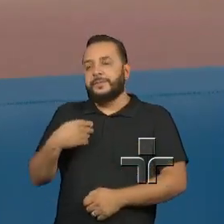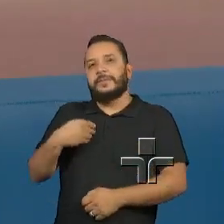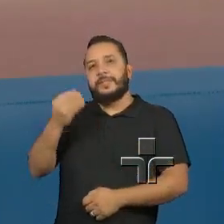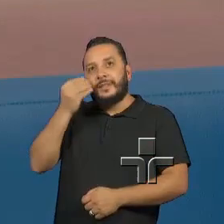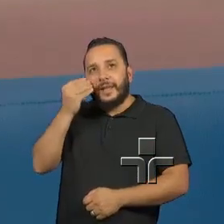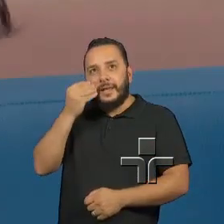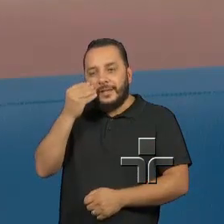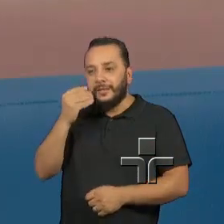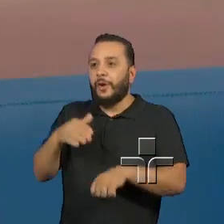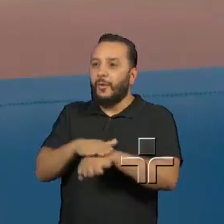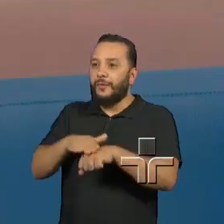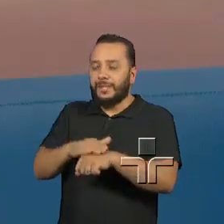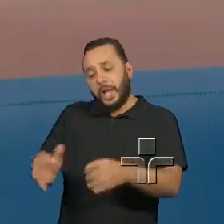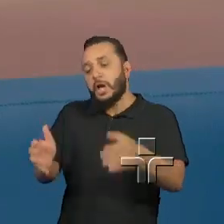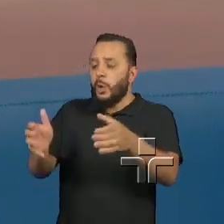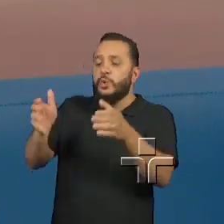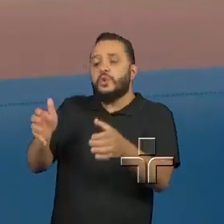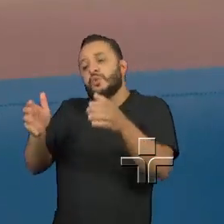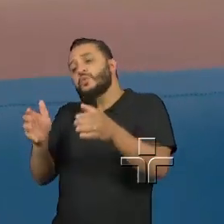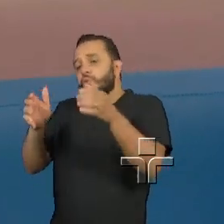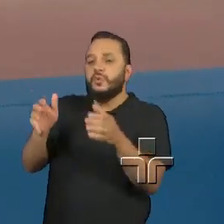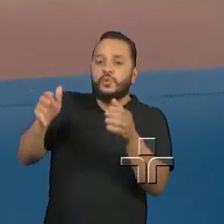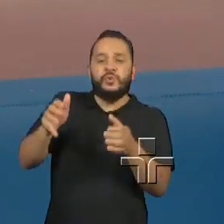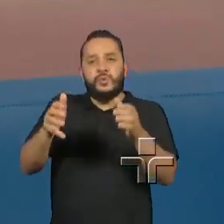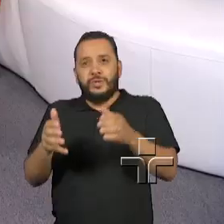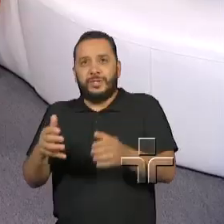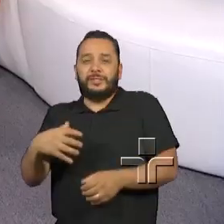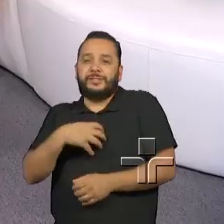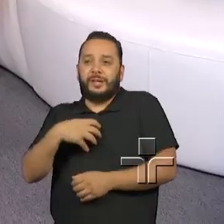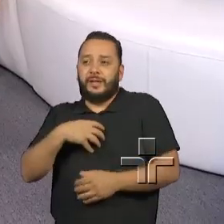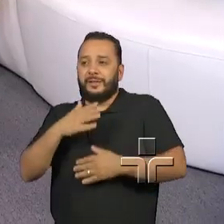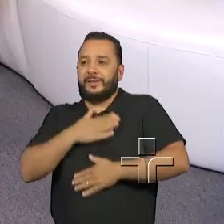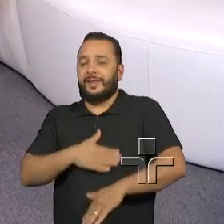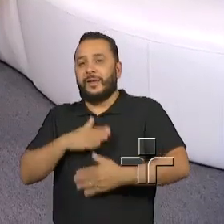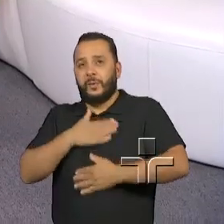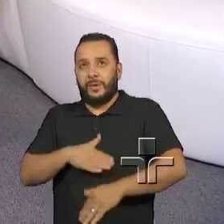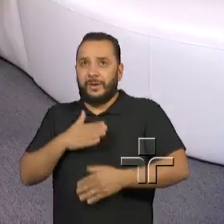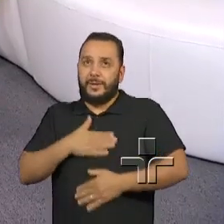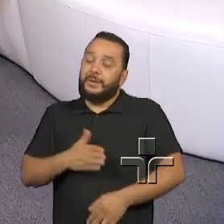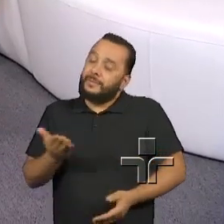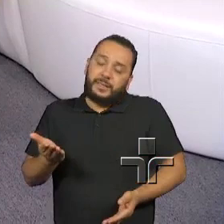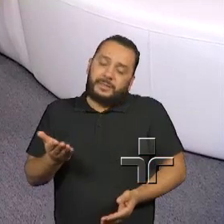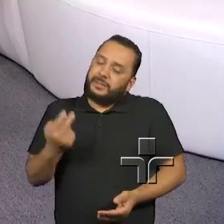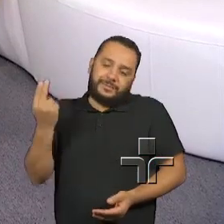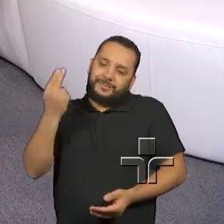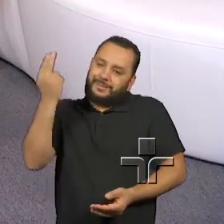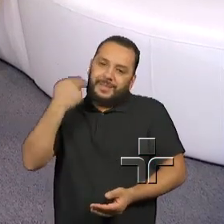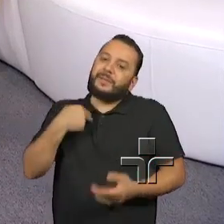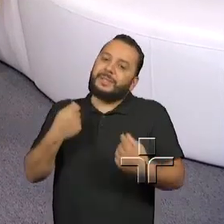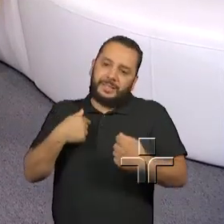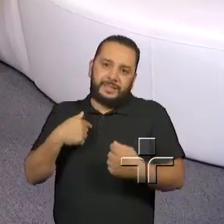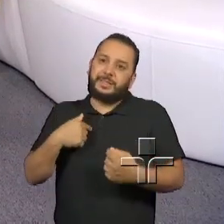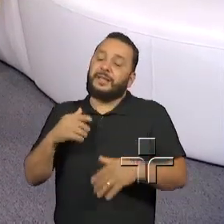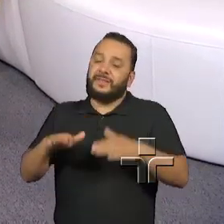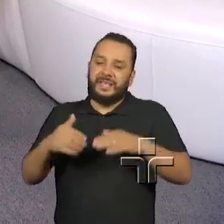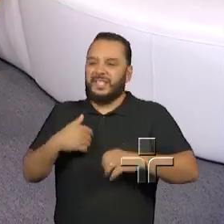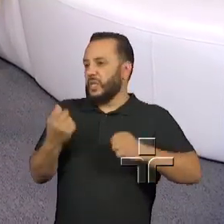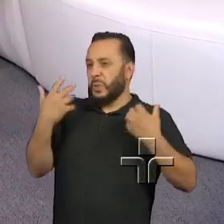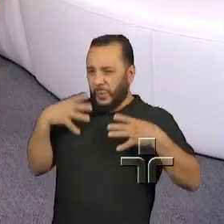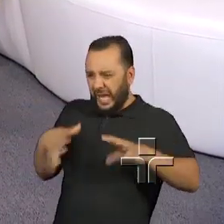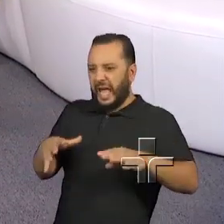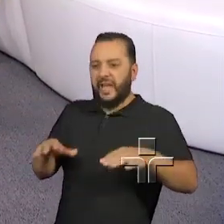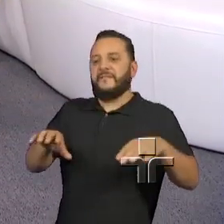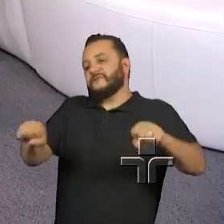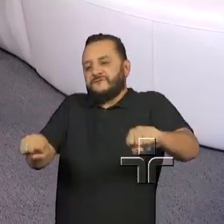que possível, uhum, né? E no jeito mais tranquilo, mas se não tiver jeito, a gente precisa segurar mesmo. Aí vai a